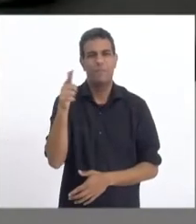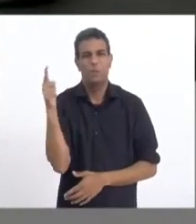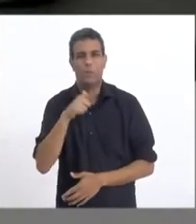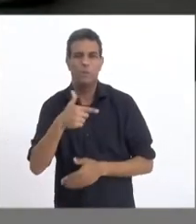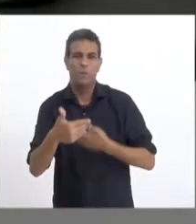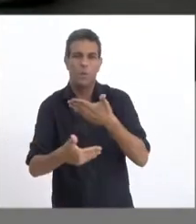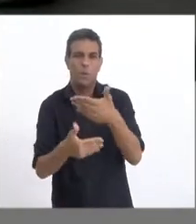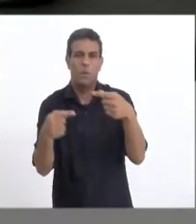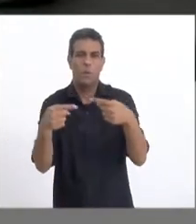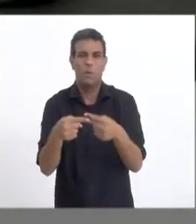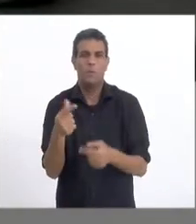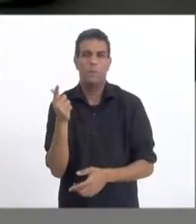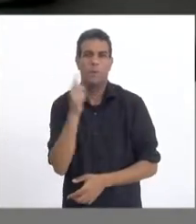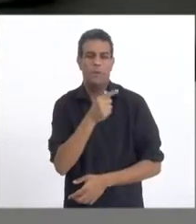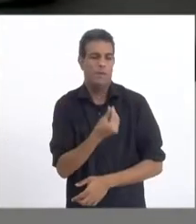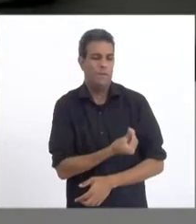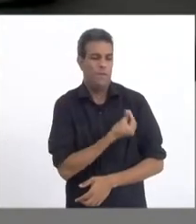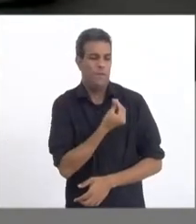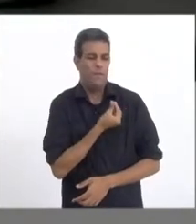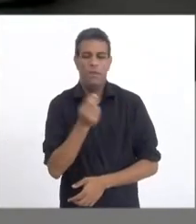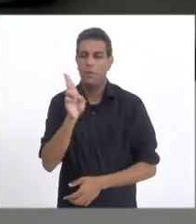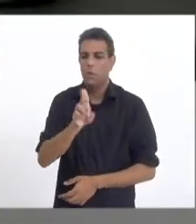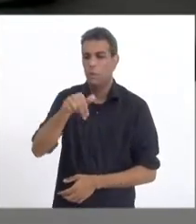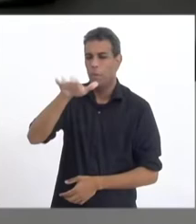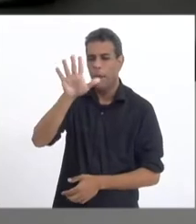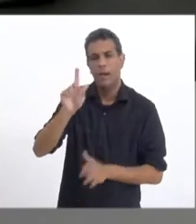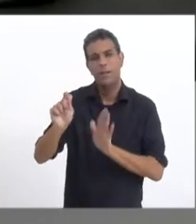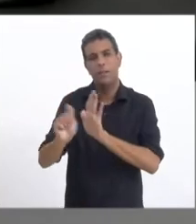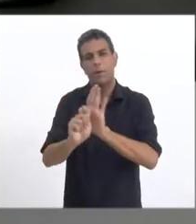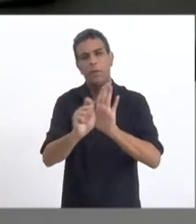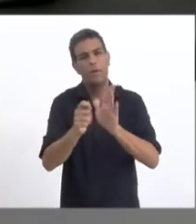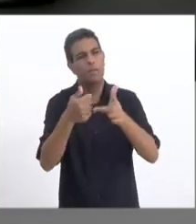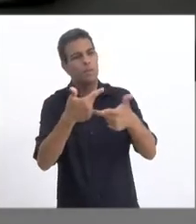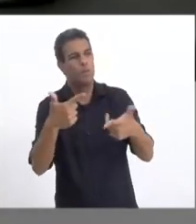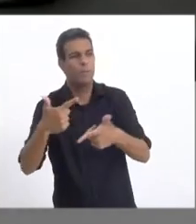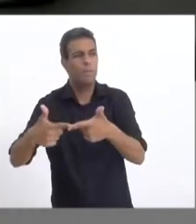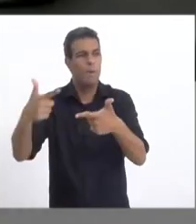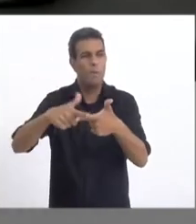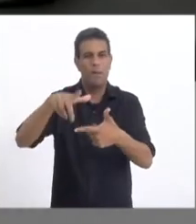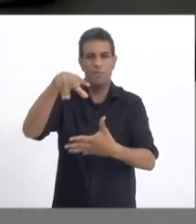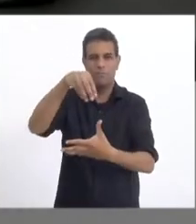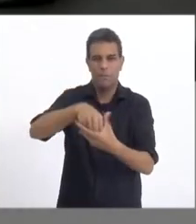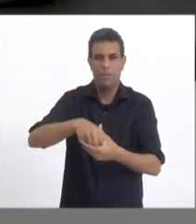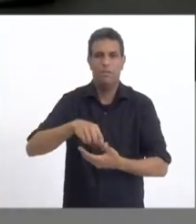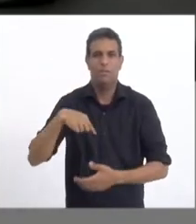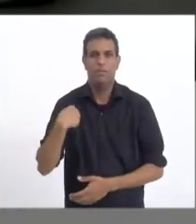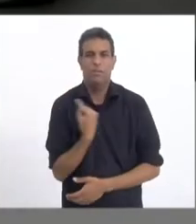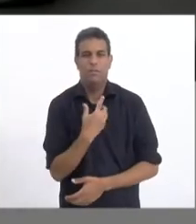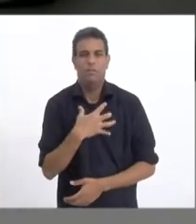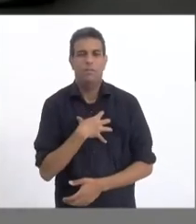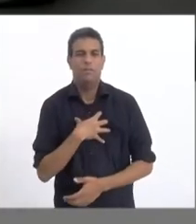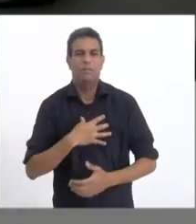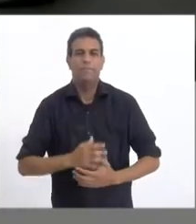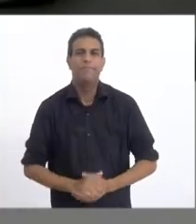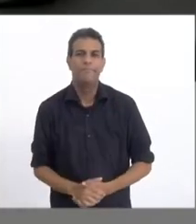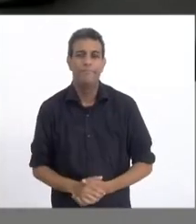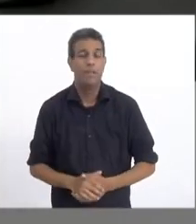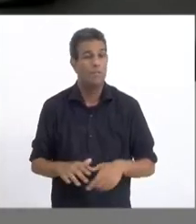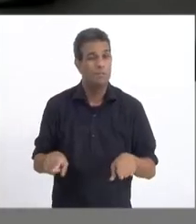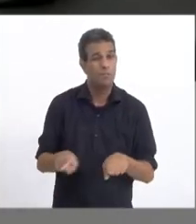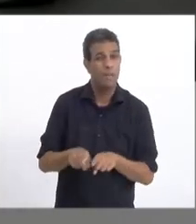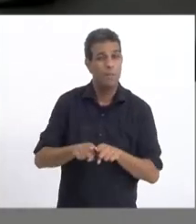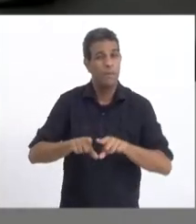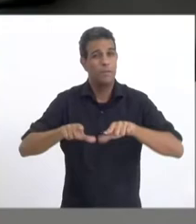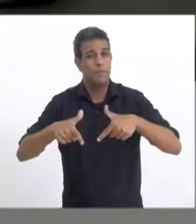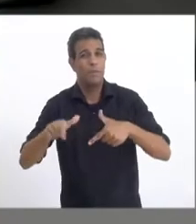para a vida e não somente para uso abusivo, problemático das substâncias psicoativas. Haja vista que todos